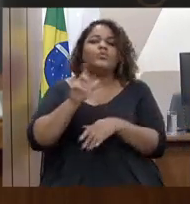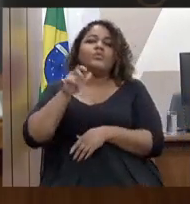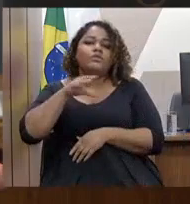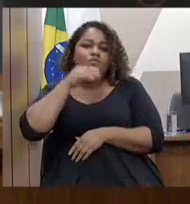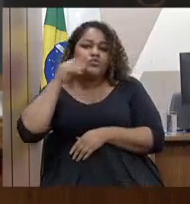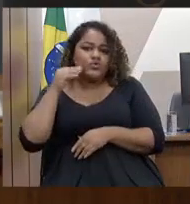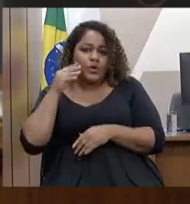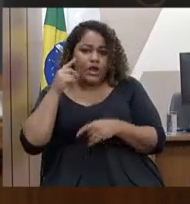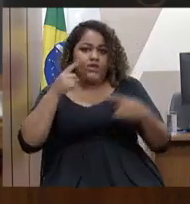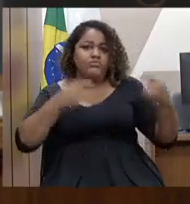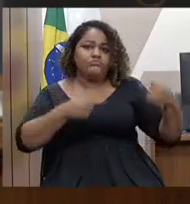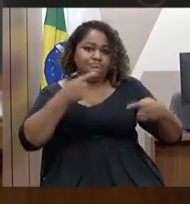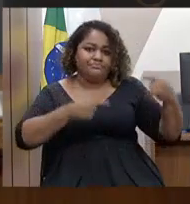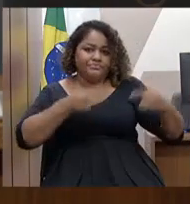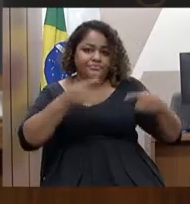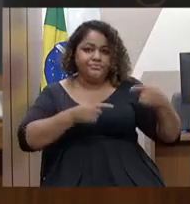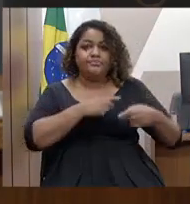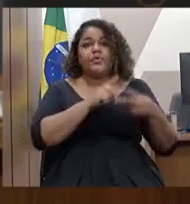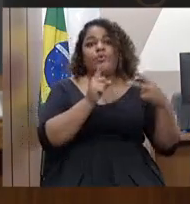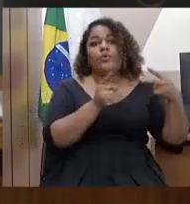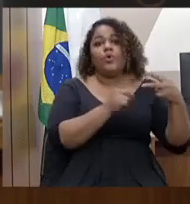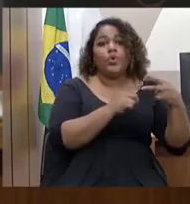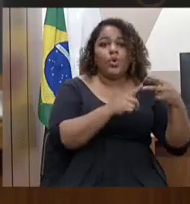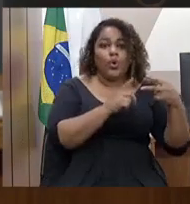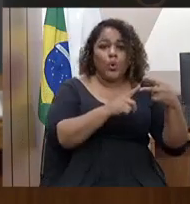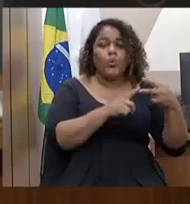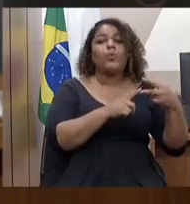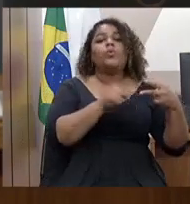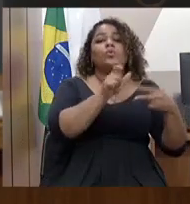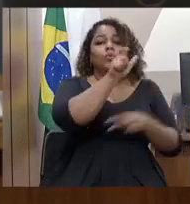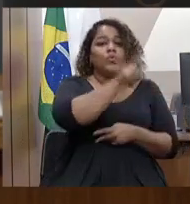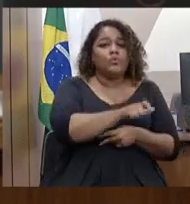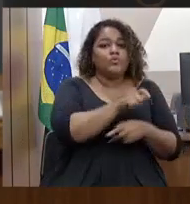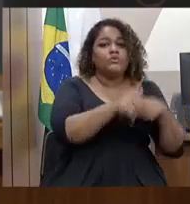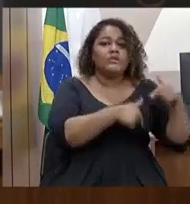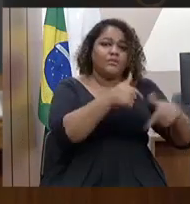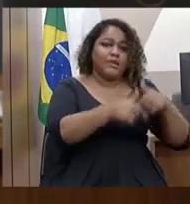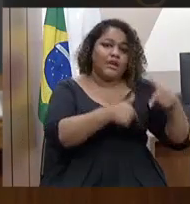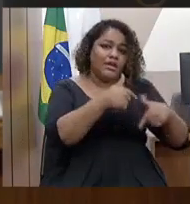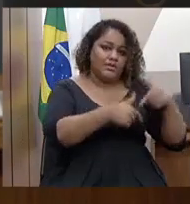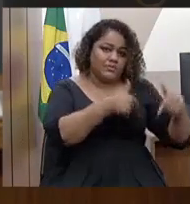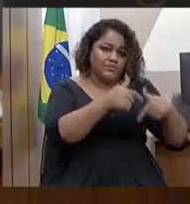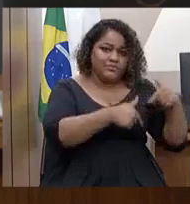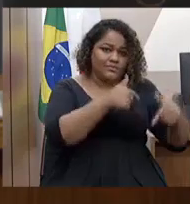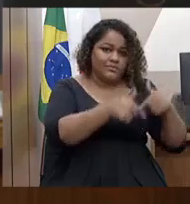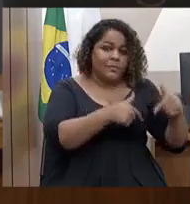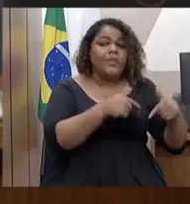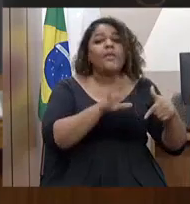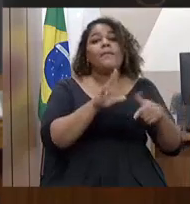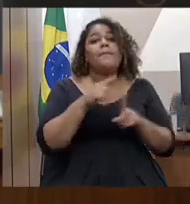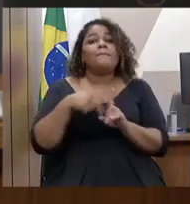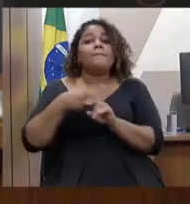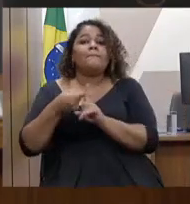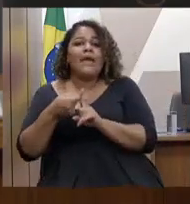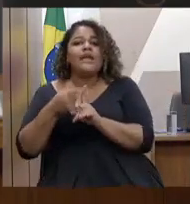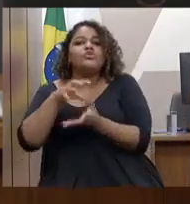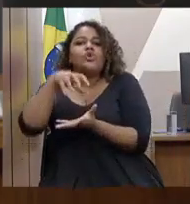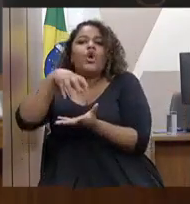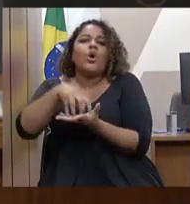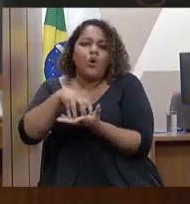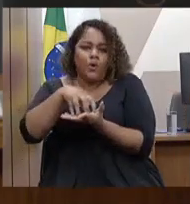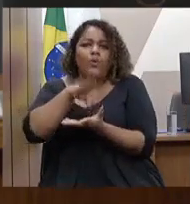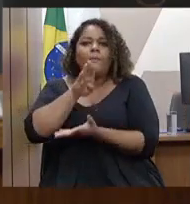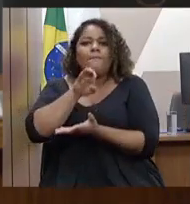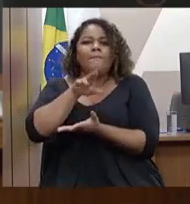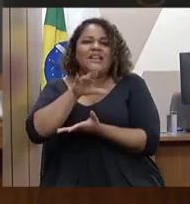beneficiário do órgão Previdenciário e a própria órgão Previdenciário então começou a ter já na construção de 88